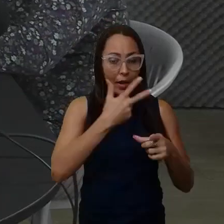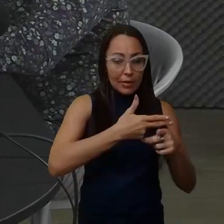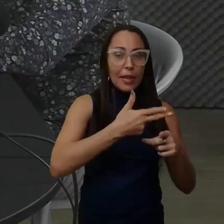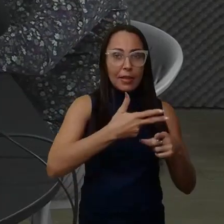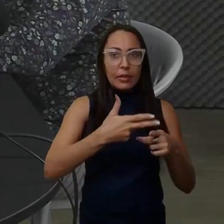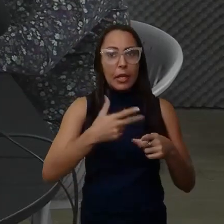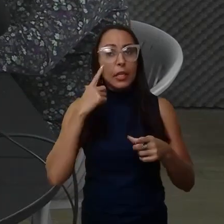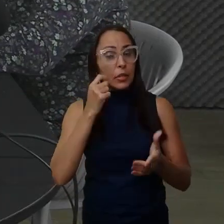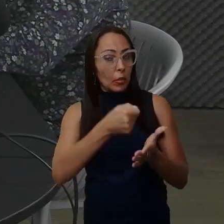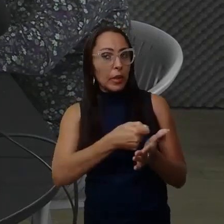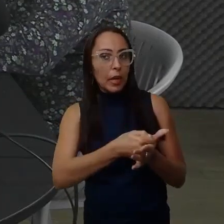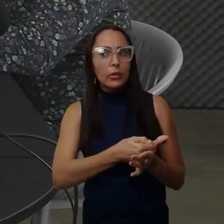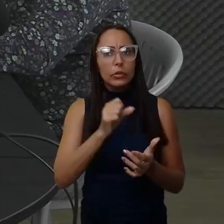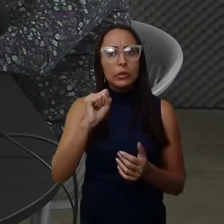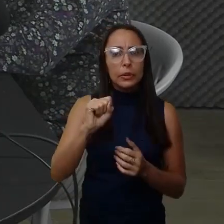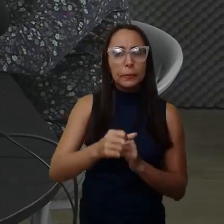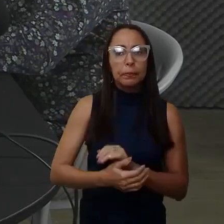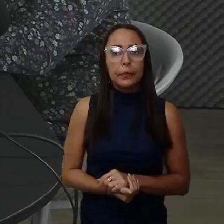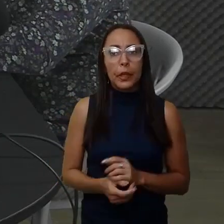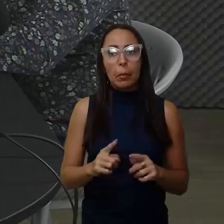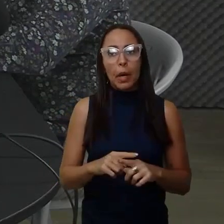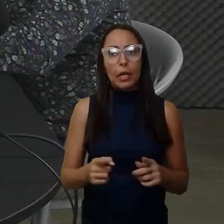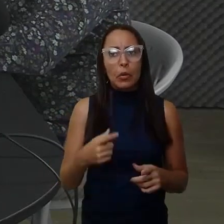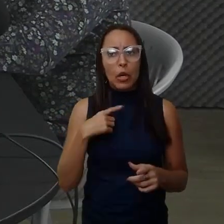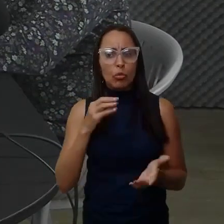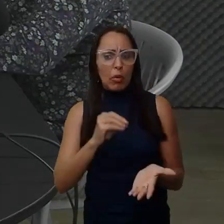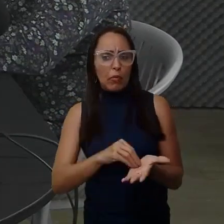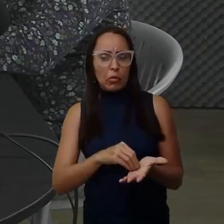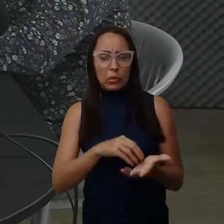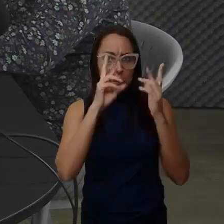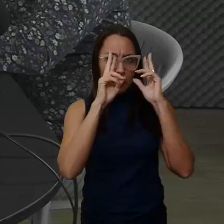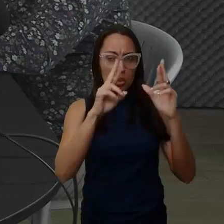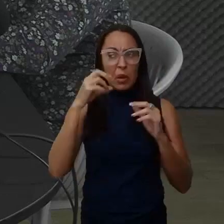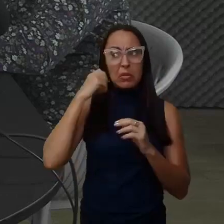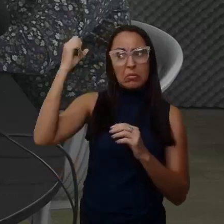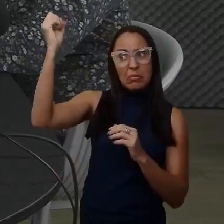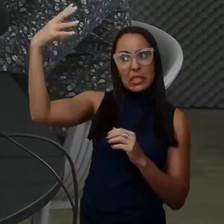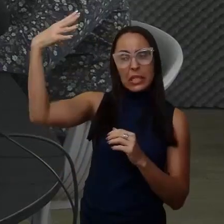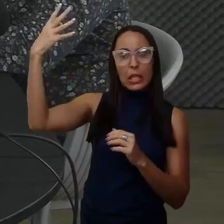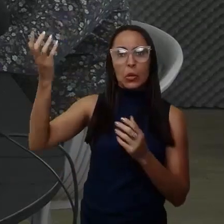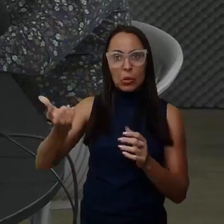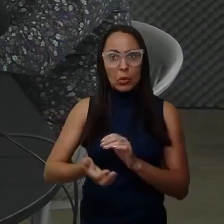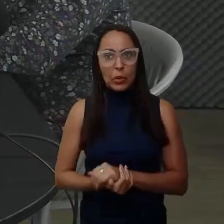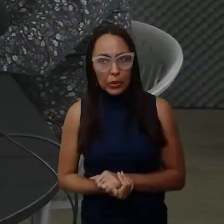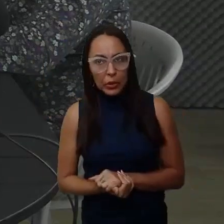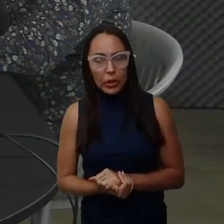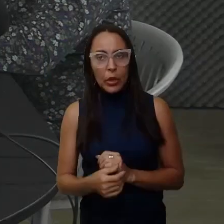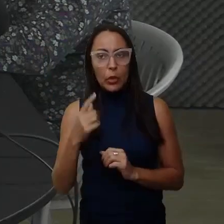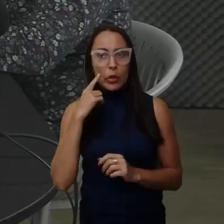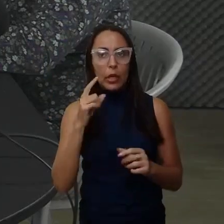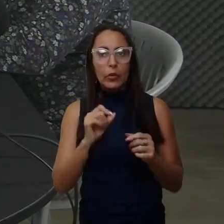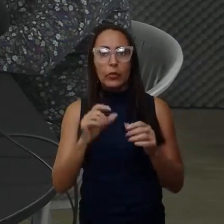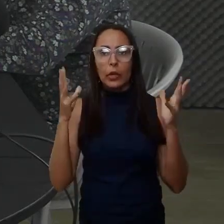são obrigados a colocar, mas eu acho desrespeitoso, sabe? Acender luz, eu acho desrespeitoso. Eu quero ver tudo.